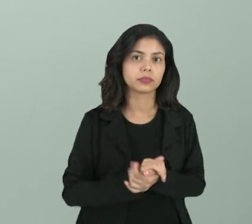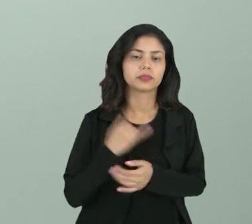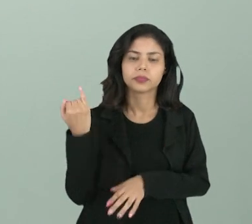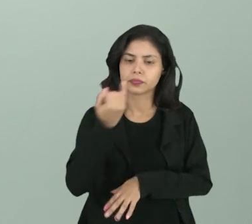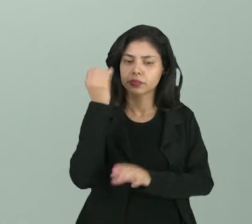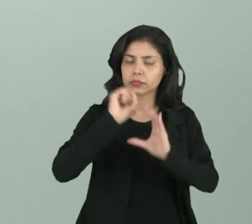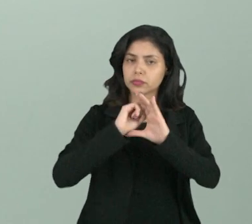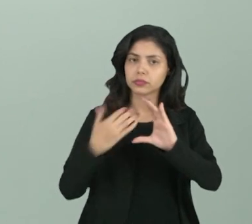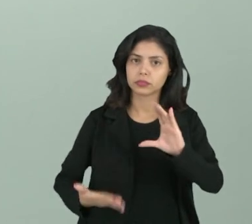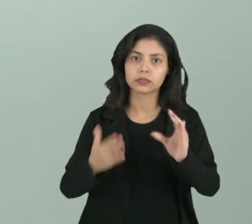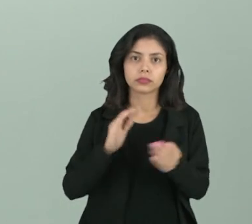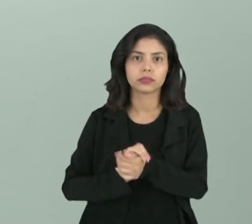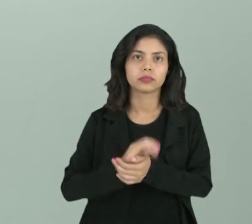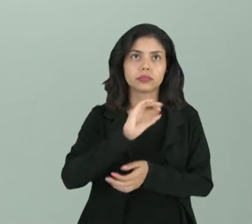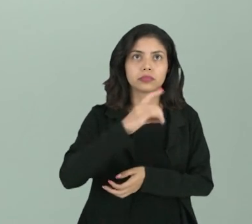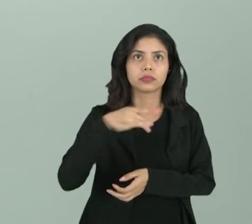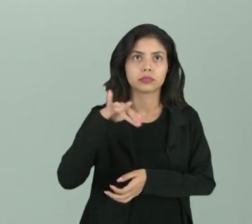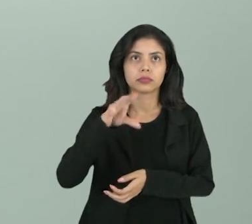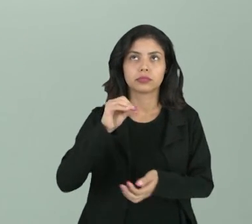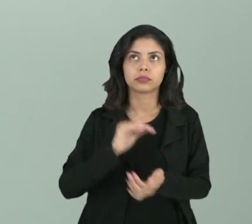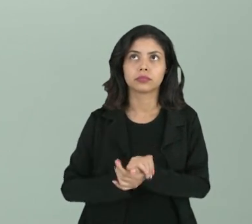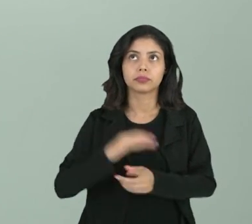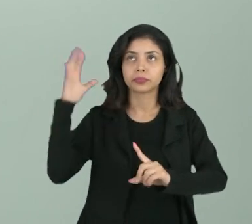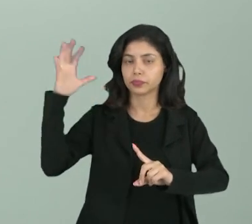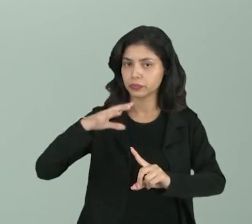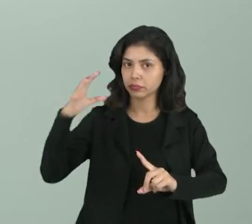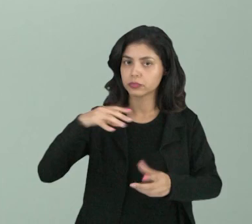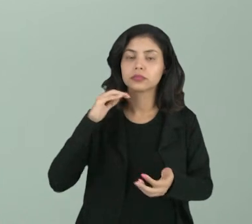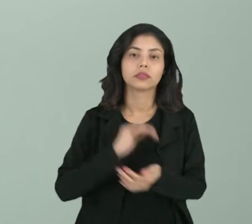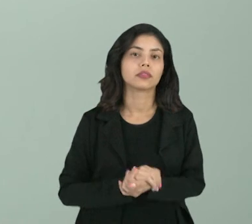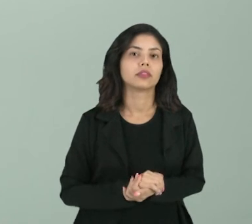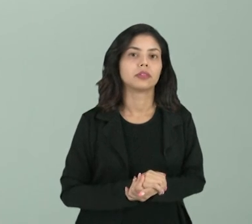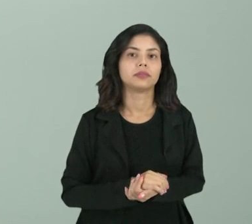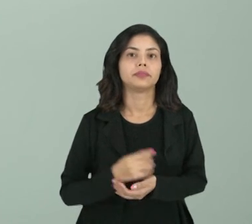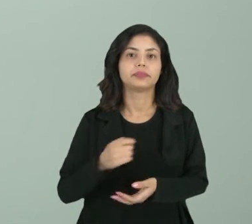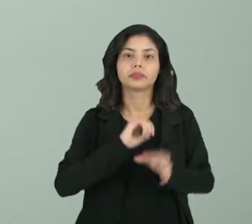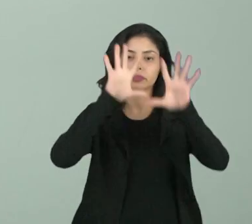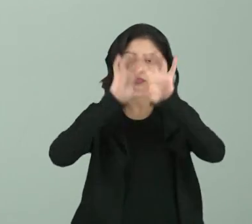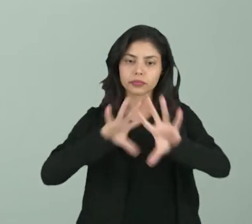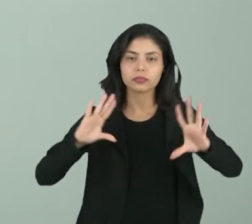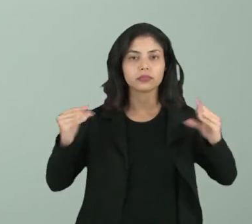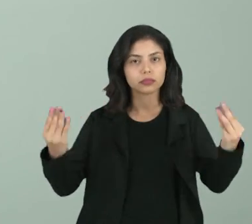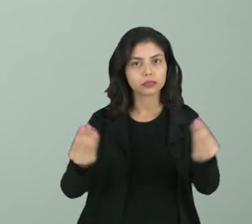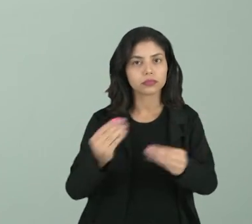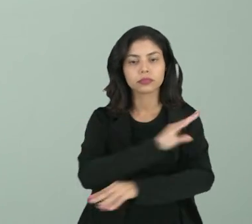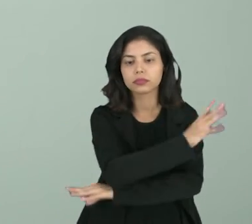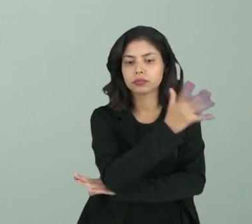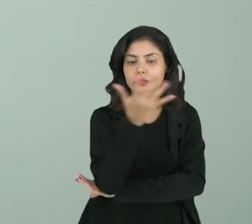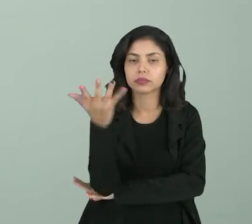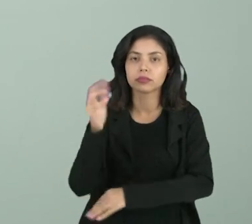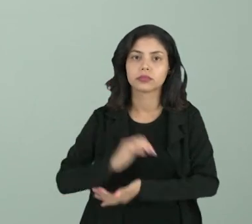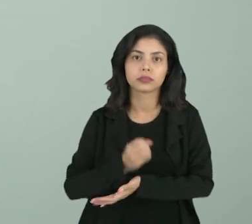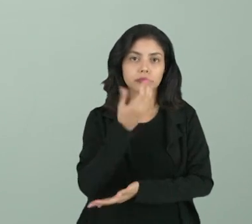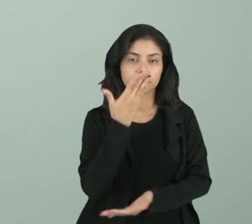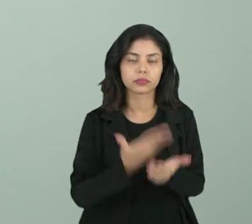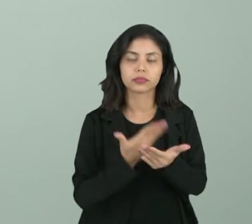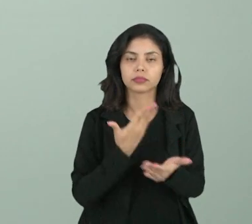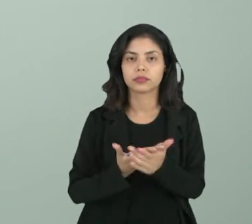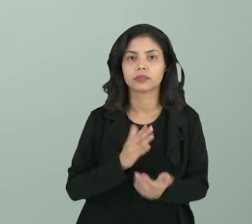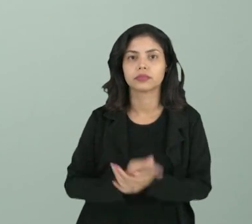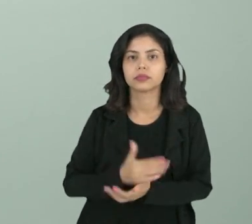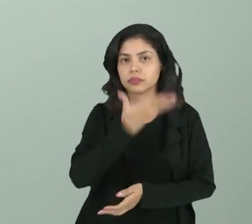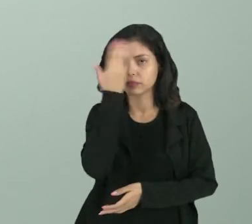viu as principais características dos óculos a influência dessas substâncias gasosas no meio ambiente Bons